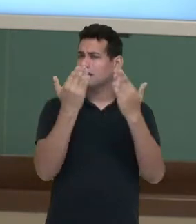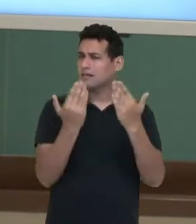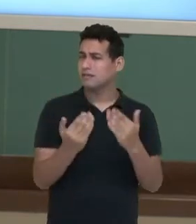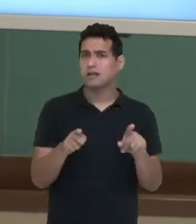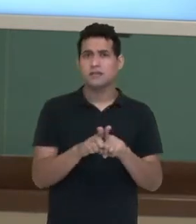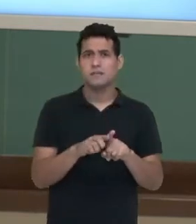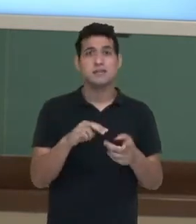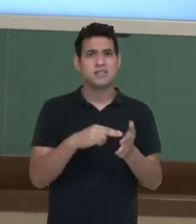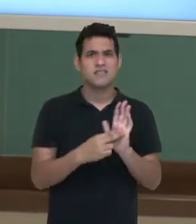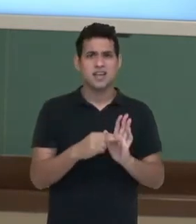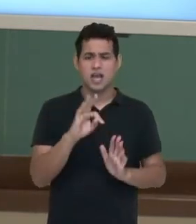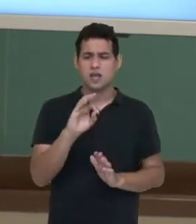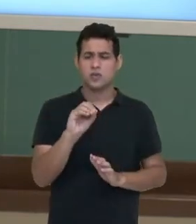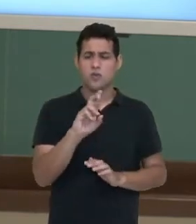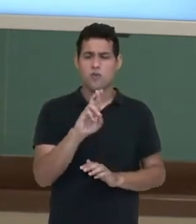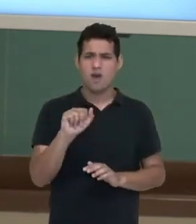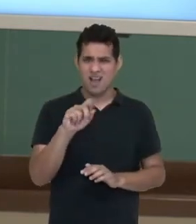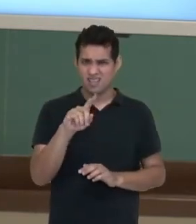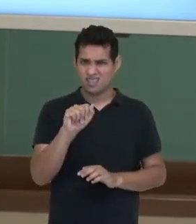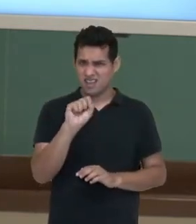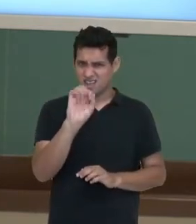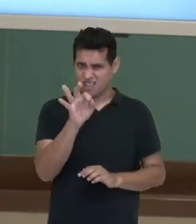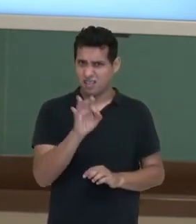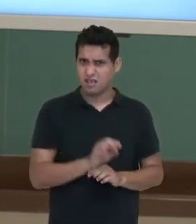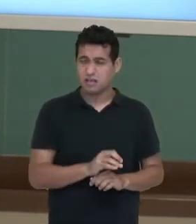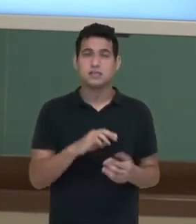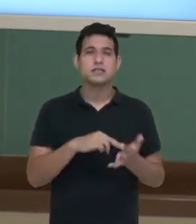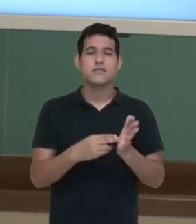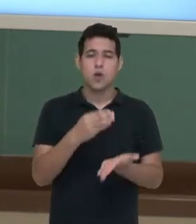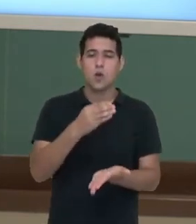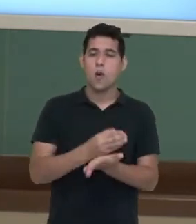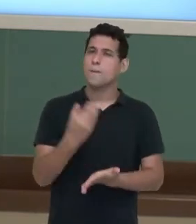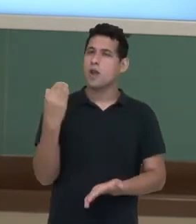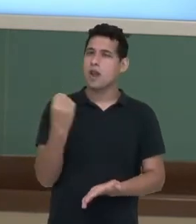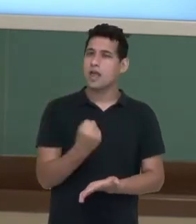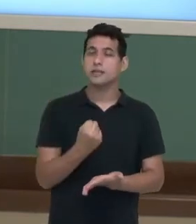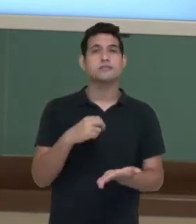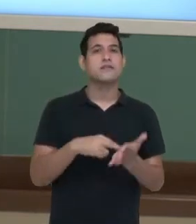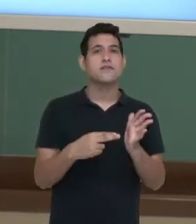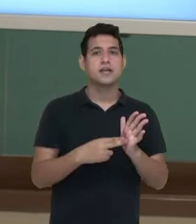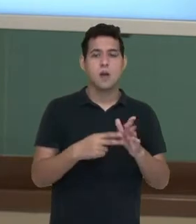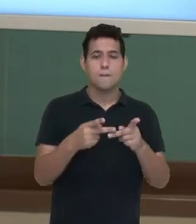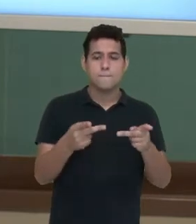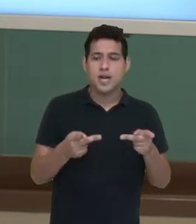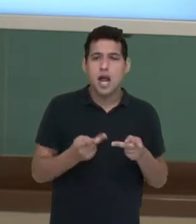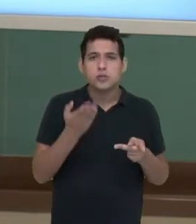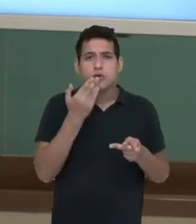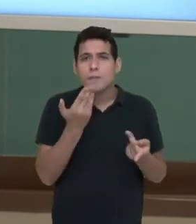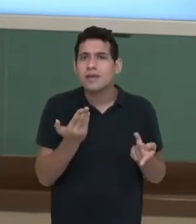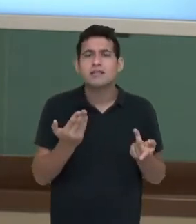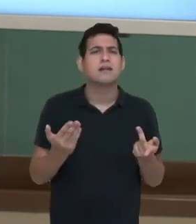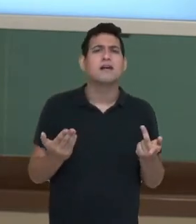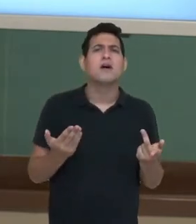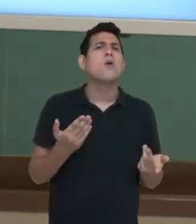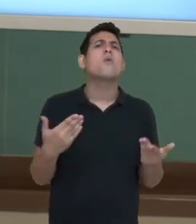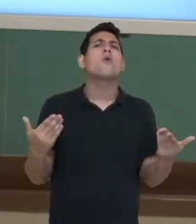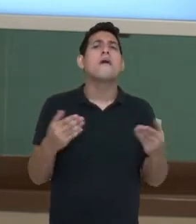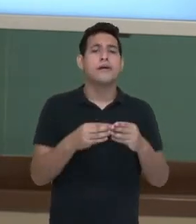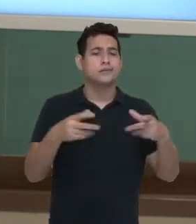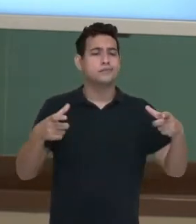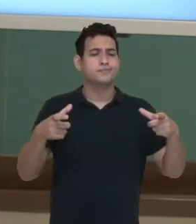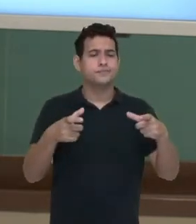uma torrada mesmo? É um copo de leite? É um prato de comida? Qual que é o tamanho